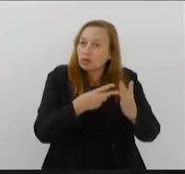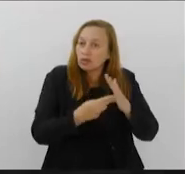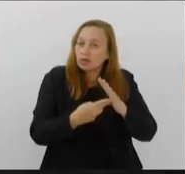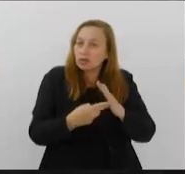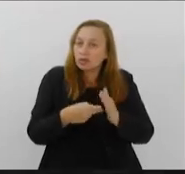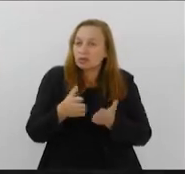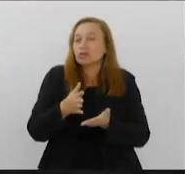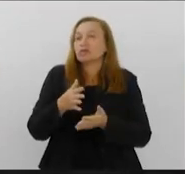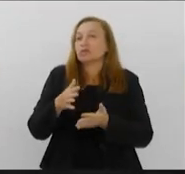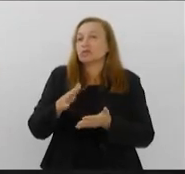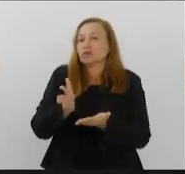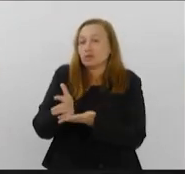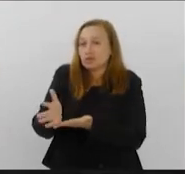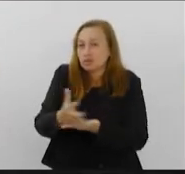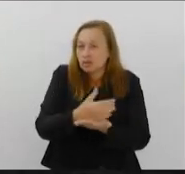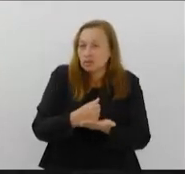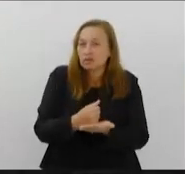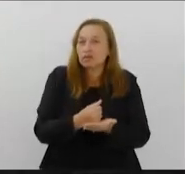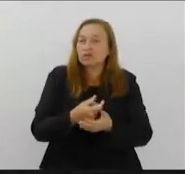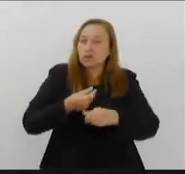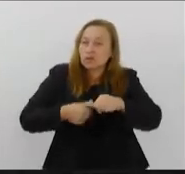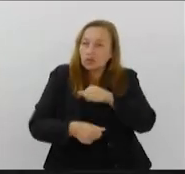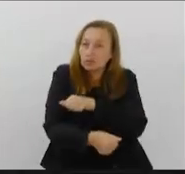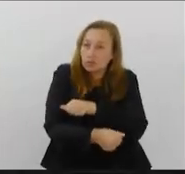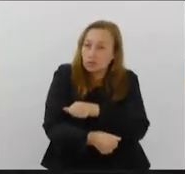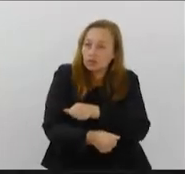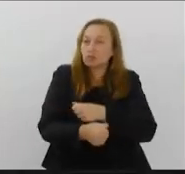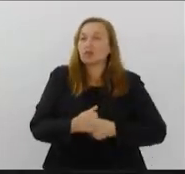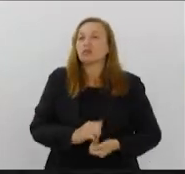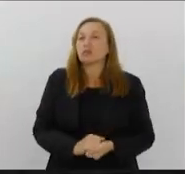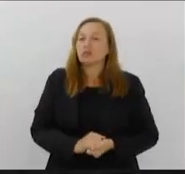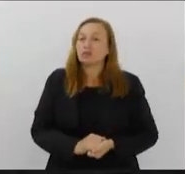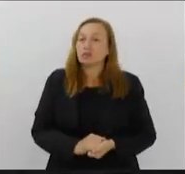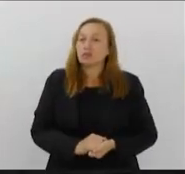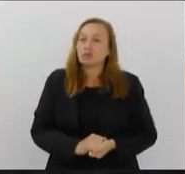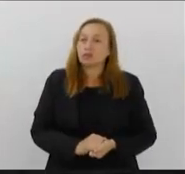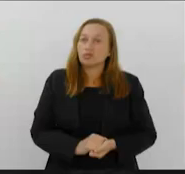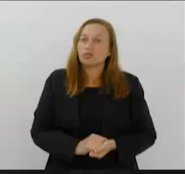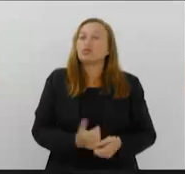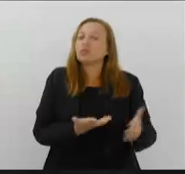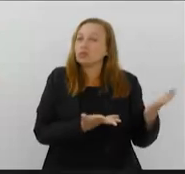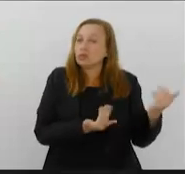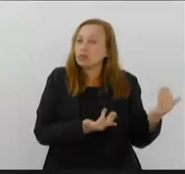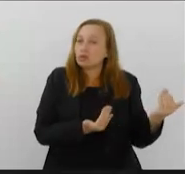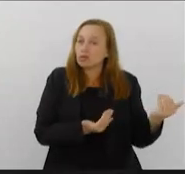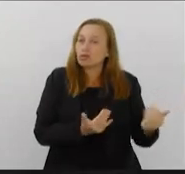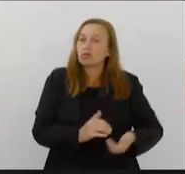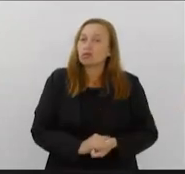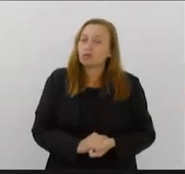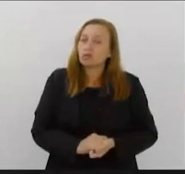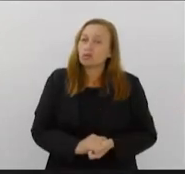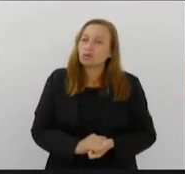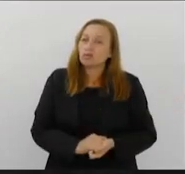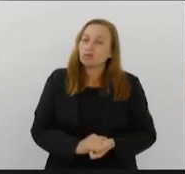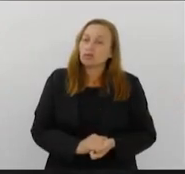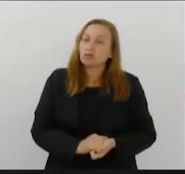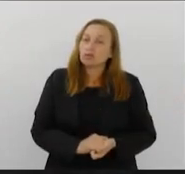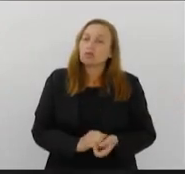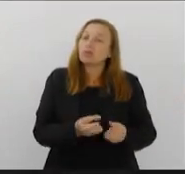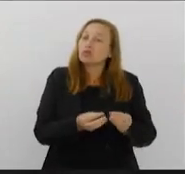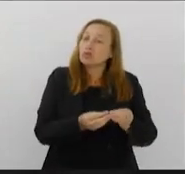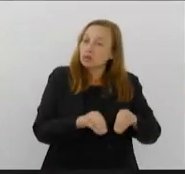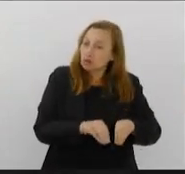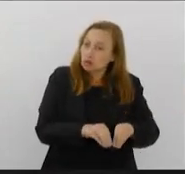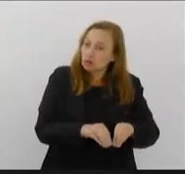dados e de investimentos robustos que façam com que essa juventude, que é vítima, repito, de